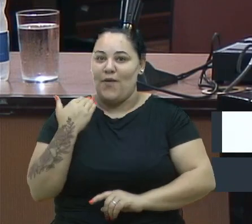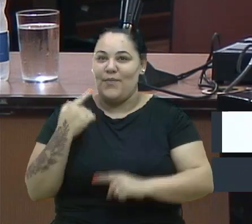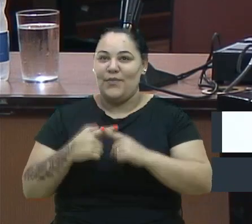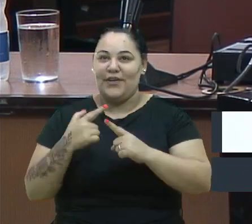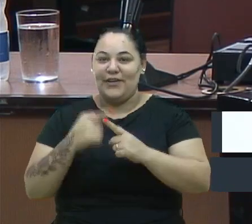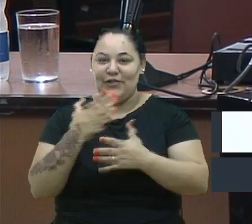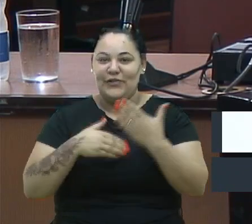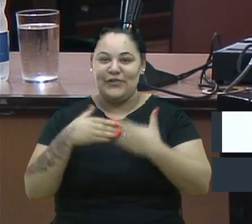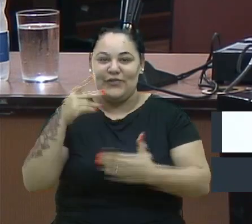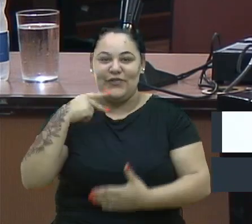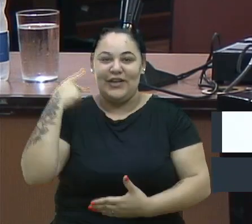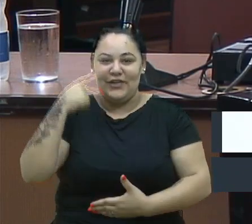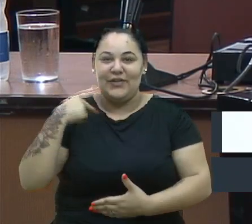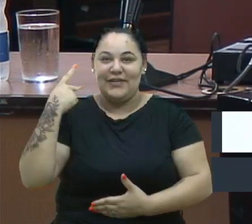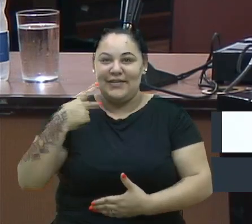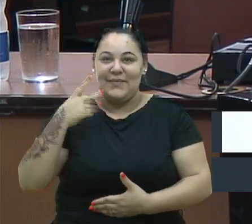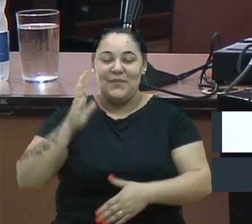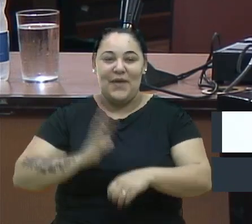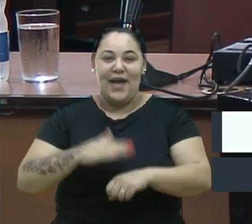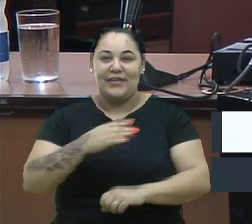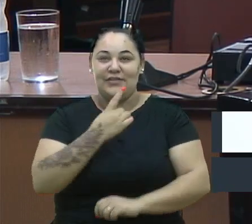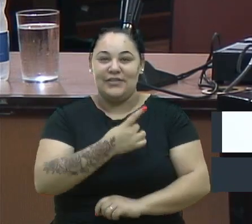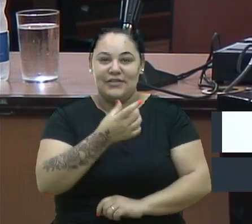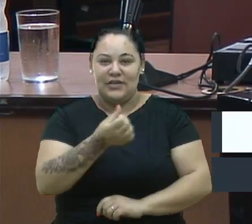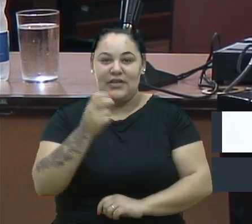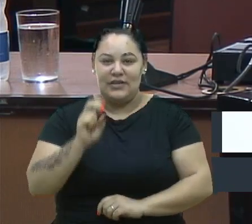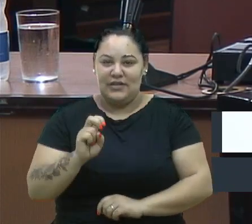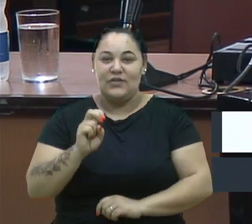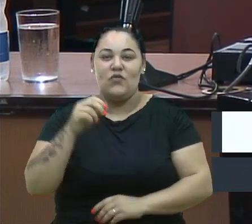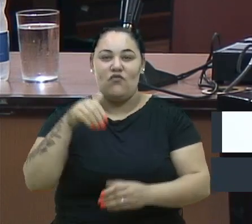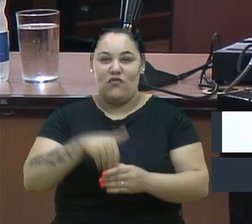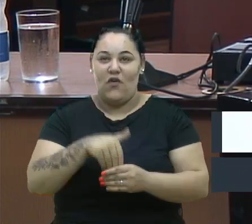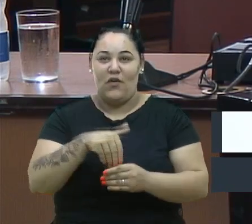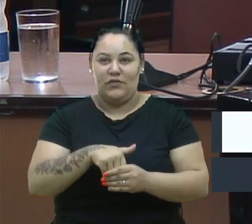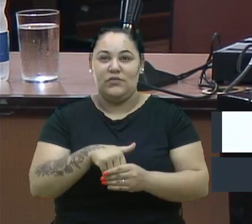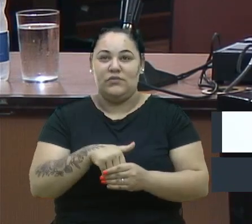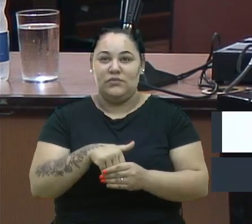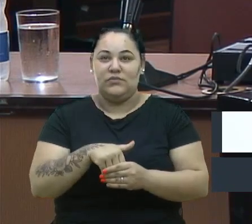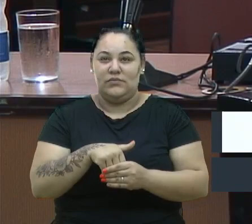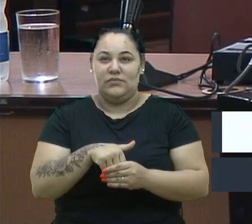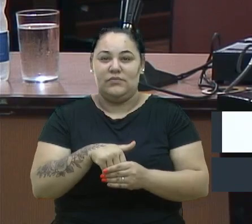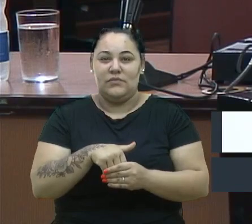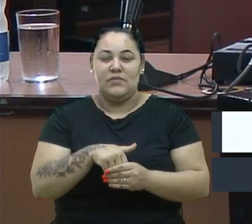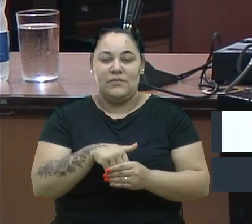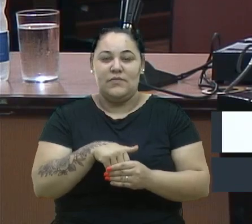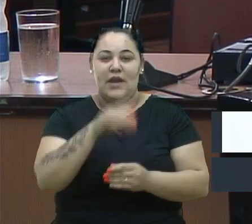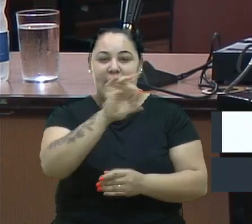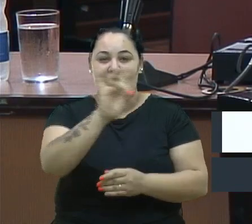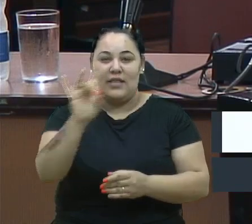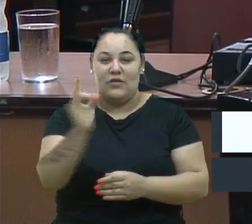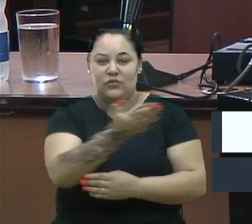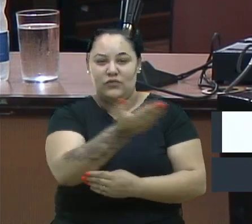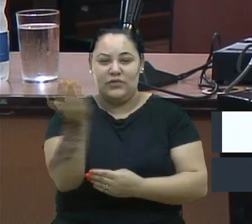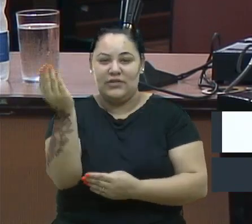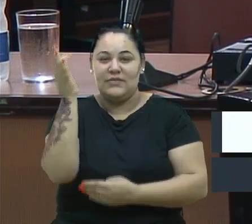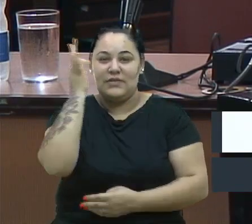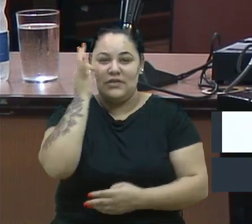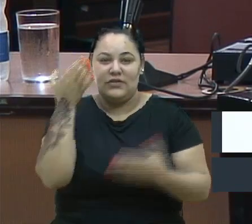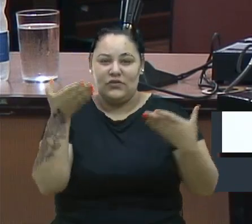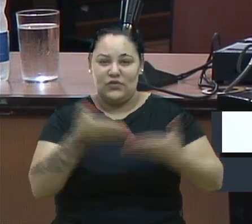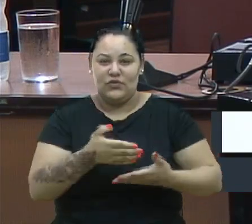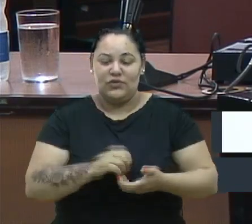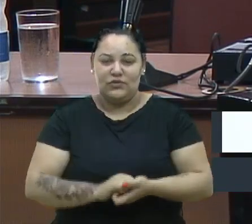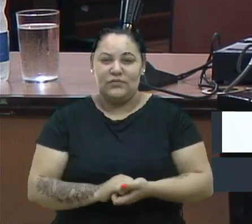assinaram mais de 175 votos, nominalmente para cada um dos senhores que estão aqui presentes. Então,